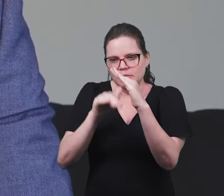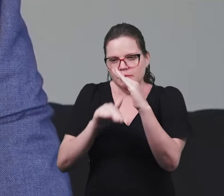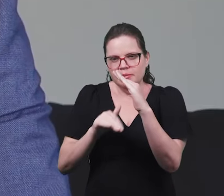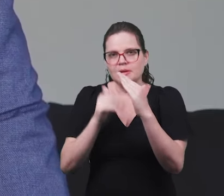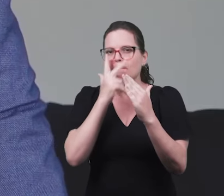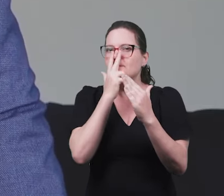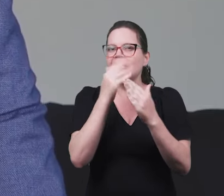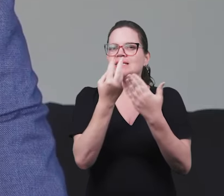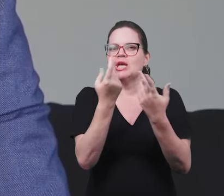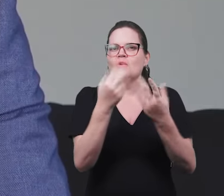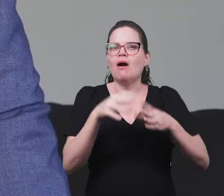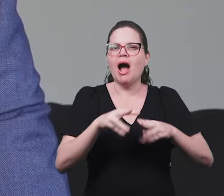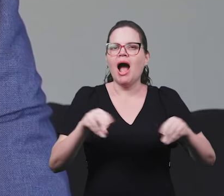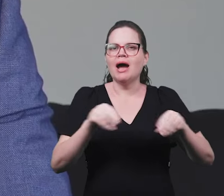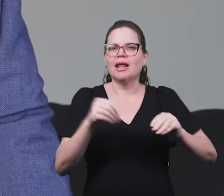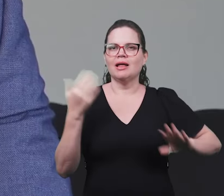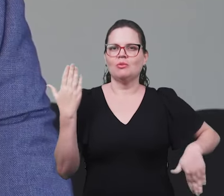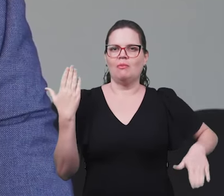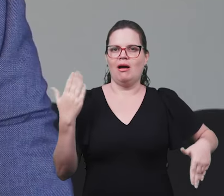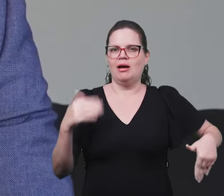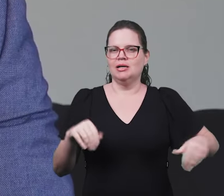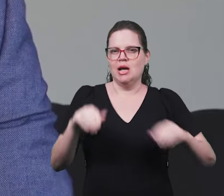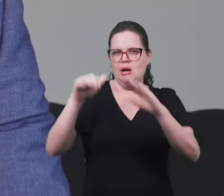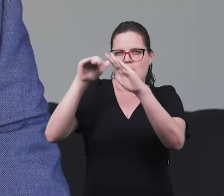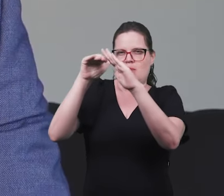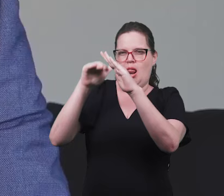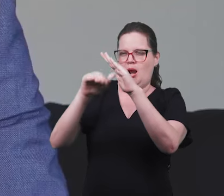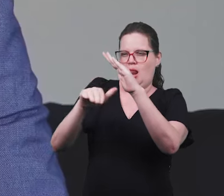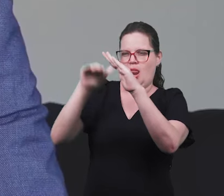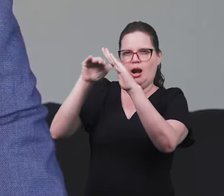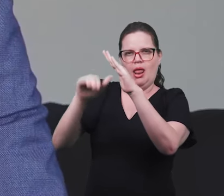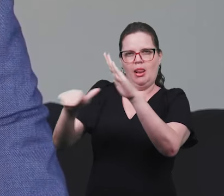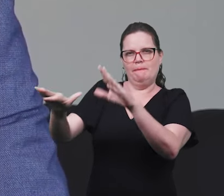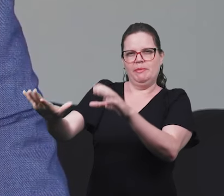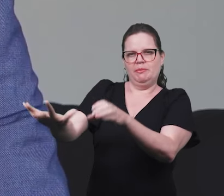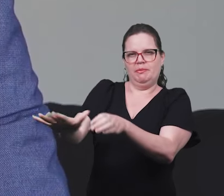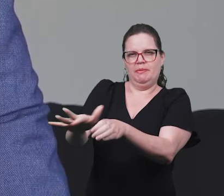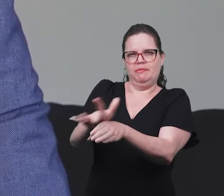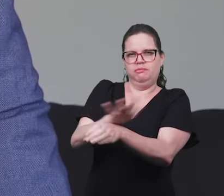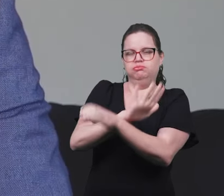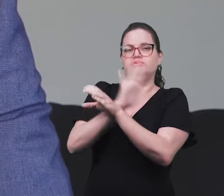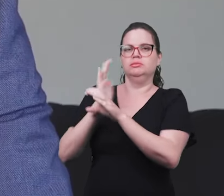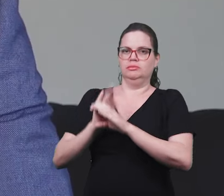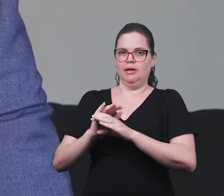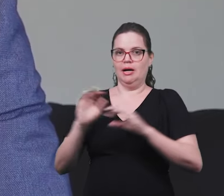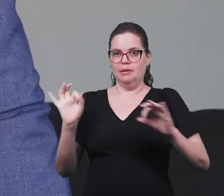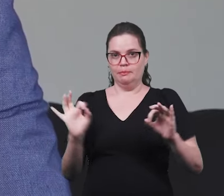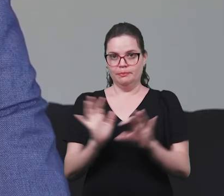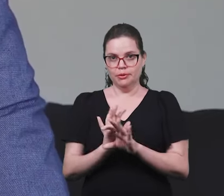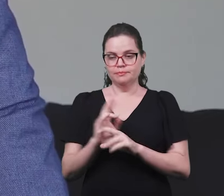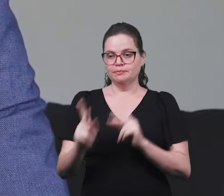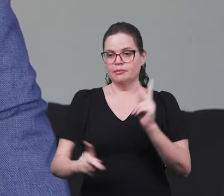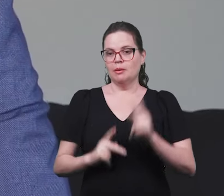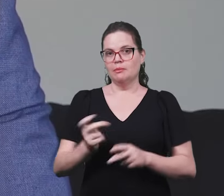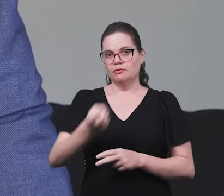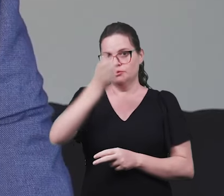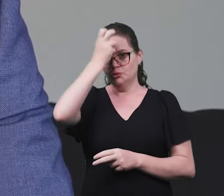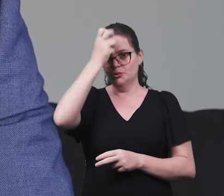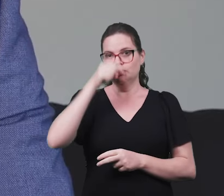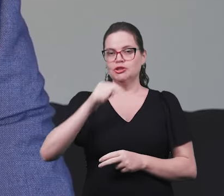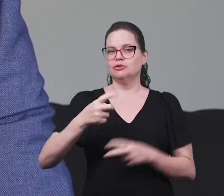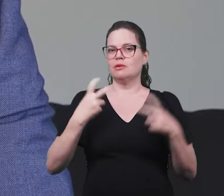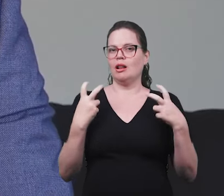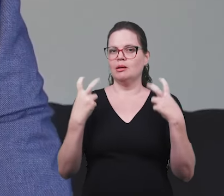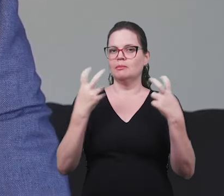as medidas. Mas após esses anos de fartura veio a fome. E o povo do Egito ele clamava por